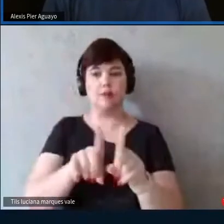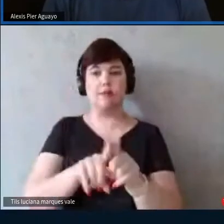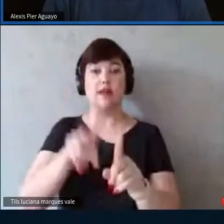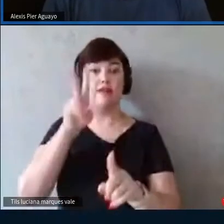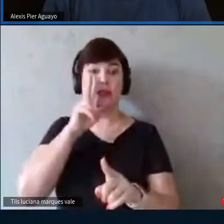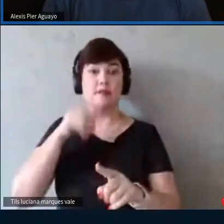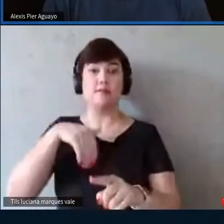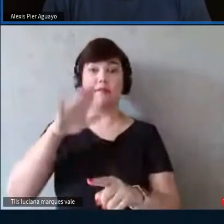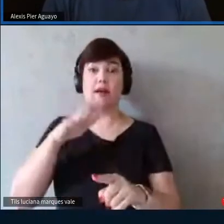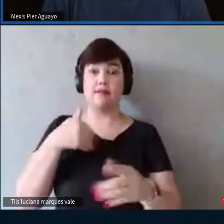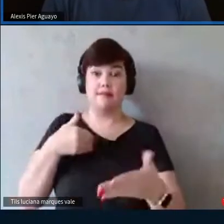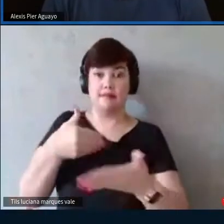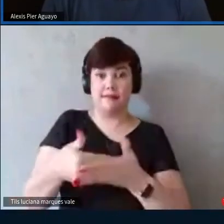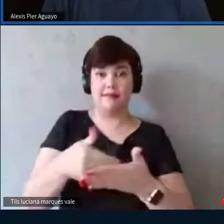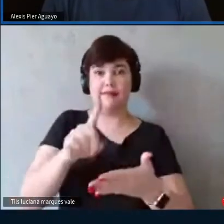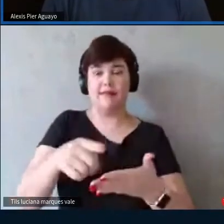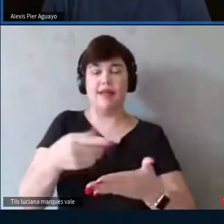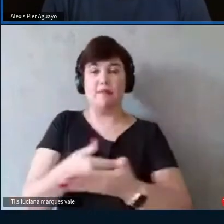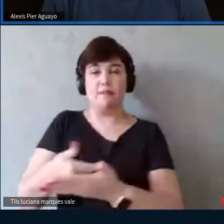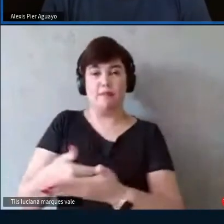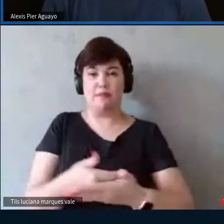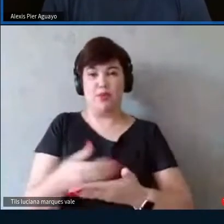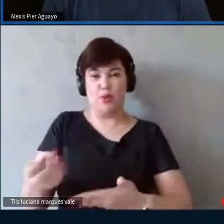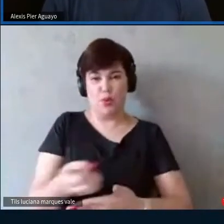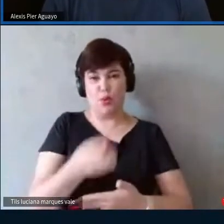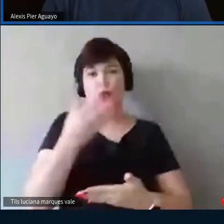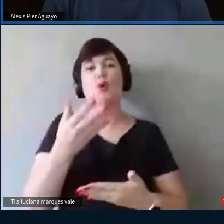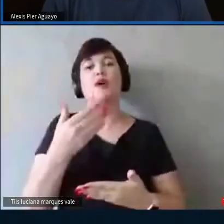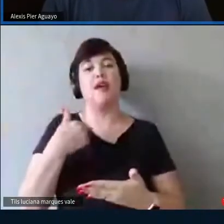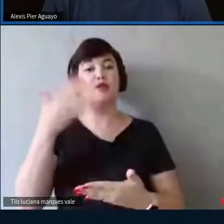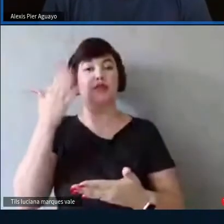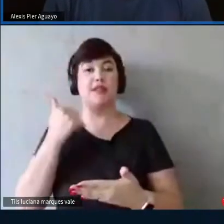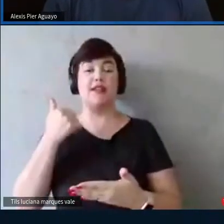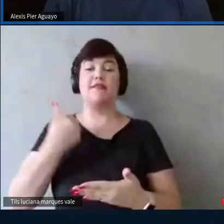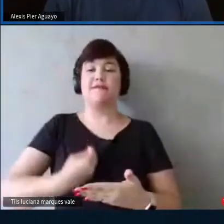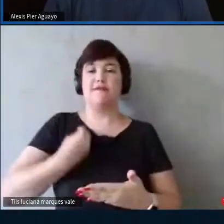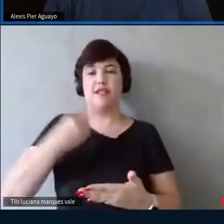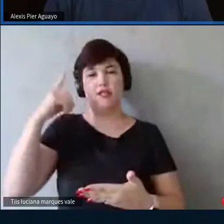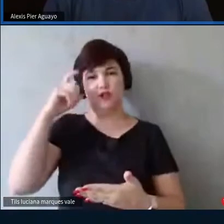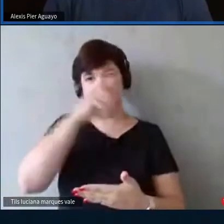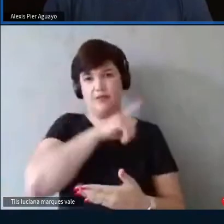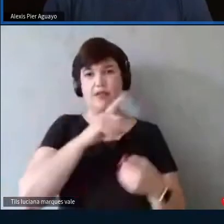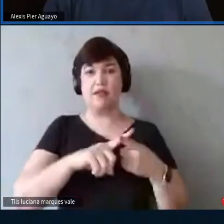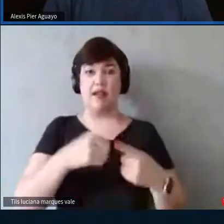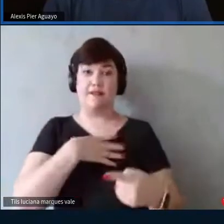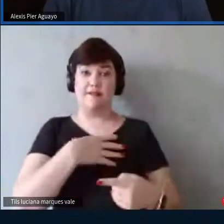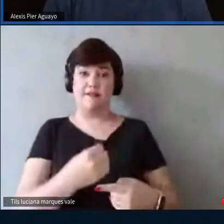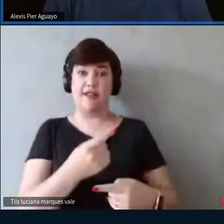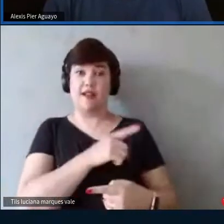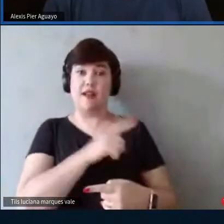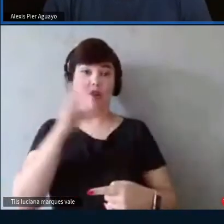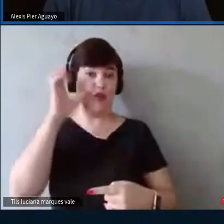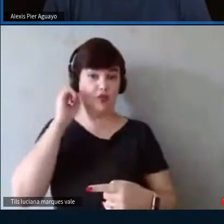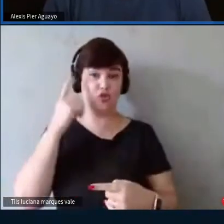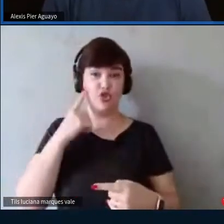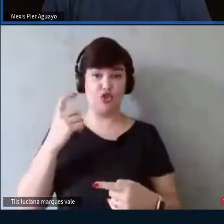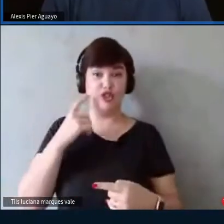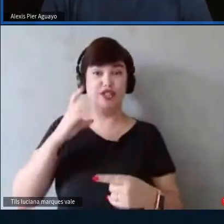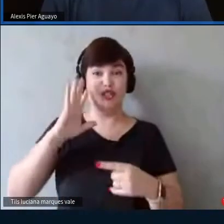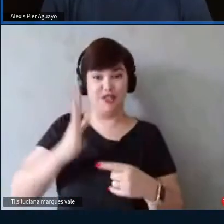mais com a iminência da chegada do segundo bebê, eu sei que a vida dele tá complicada, minha filha tá ouvindo, ela tá chorando ali já